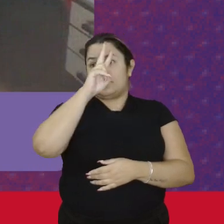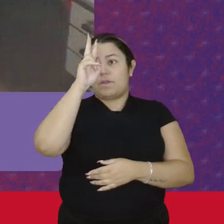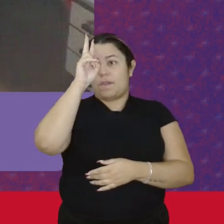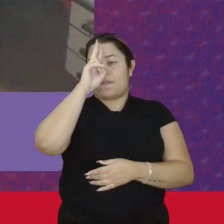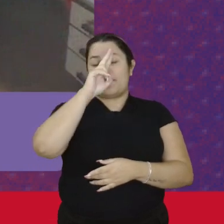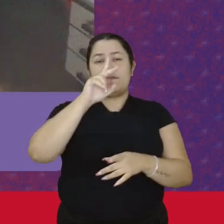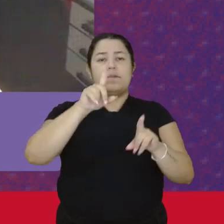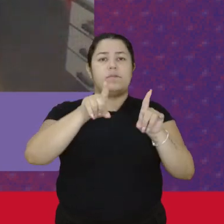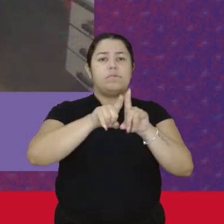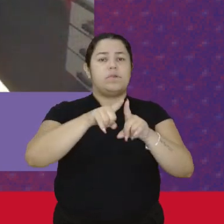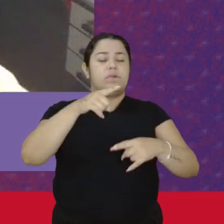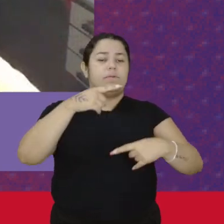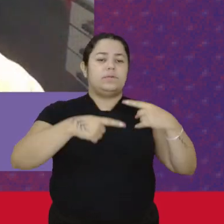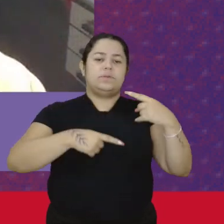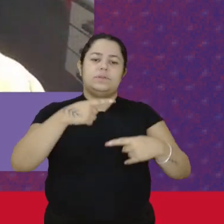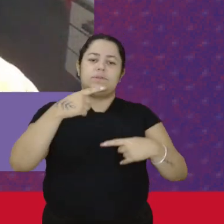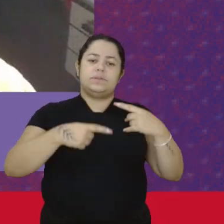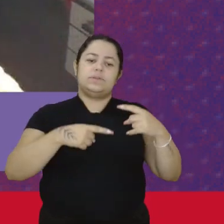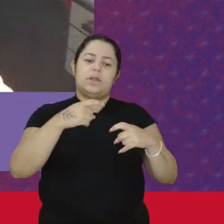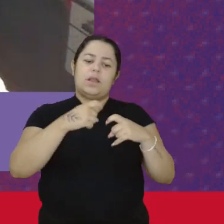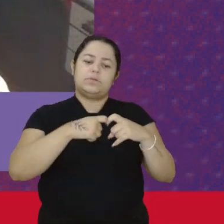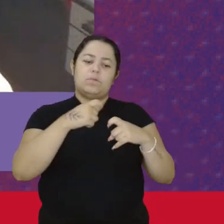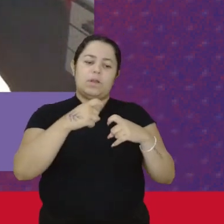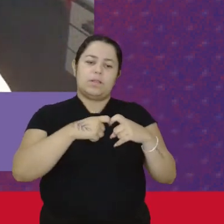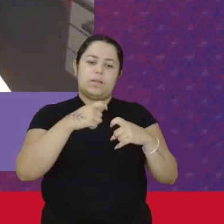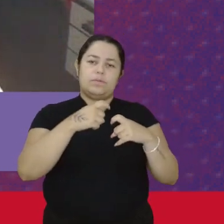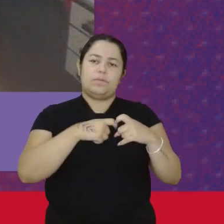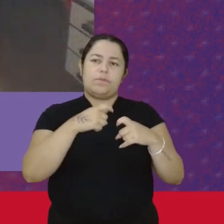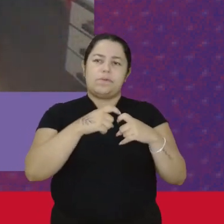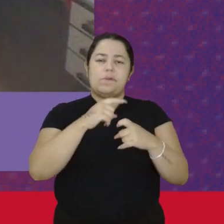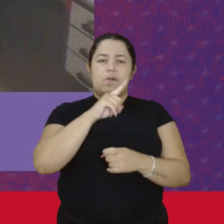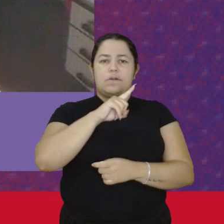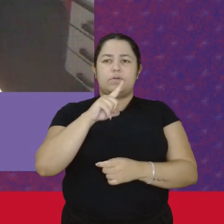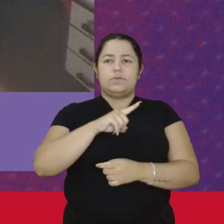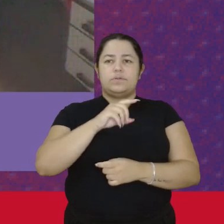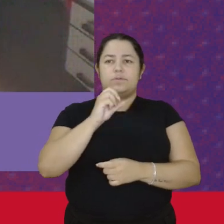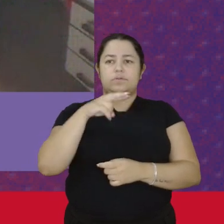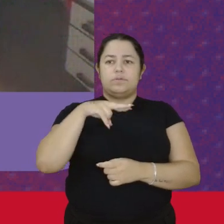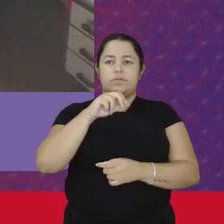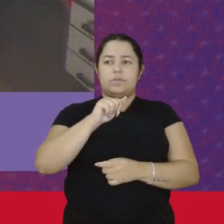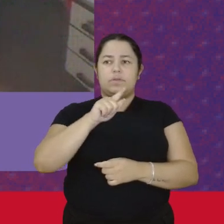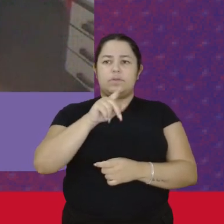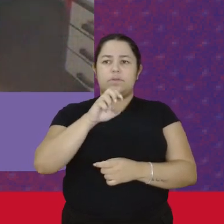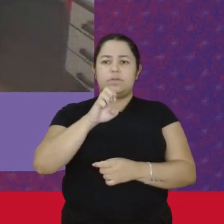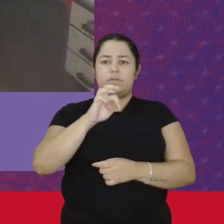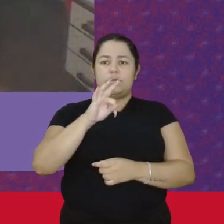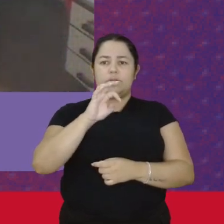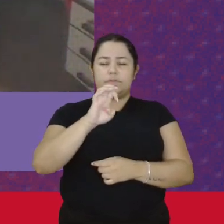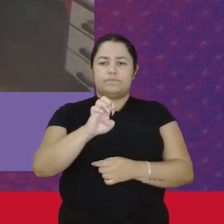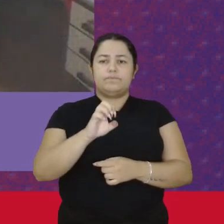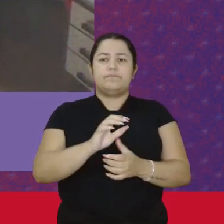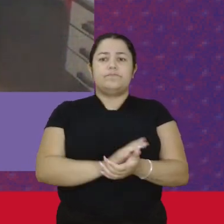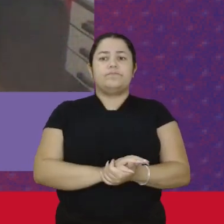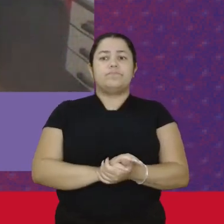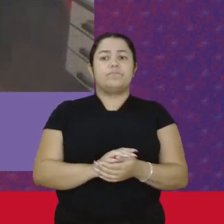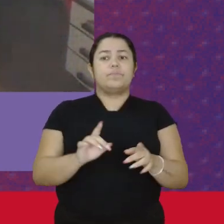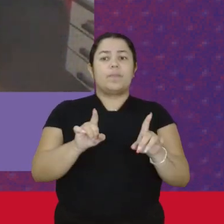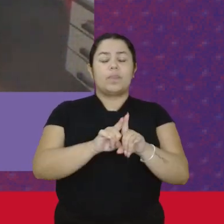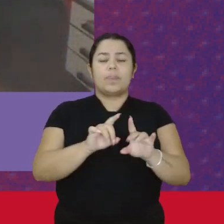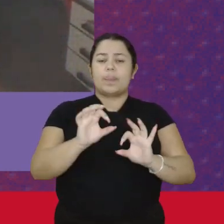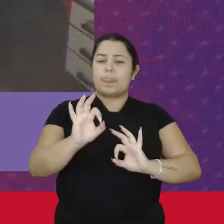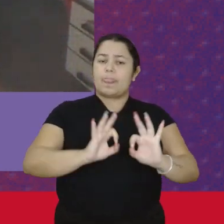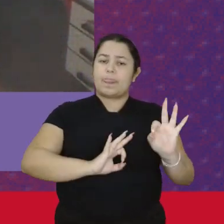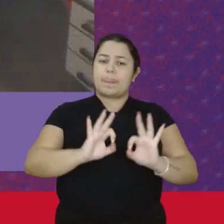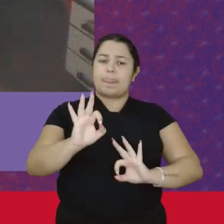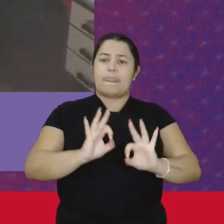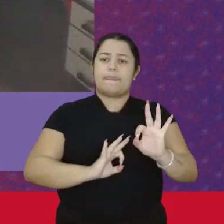discutir sexualidade com as mulheres lá da Zona Leste, não sei se a Vera lembra dessa reunião, e daí a gente preparava